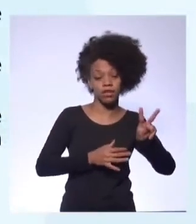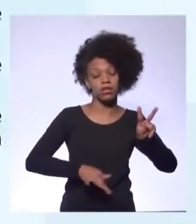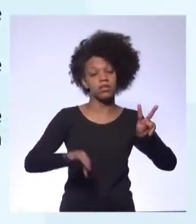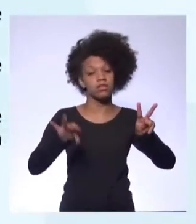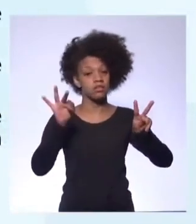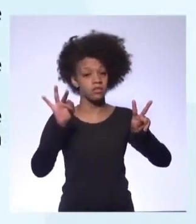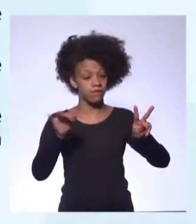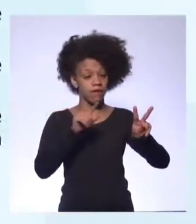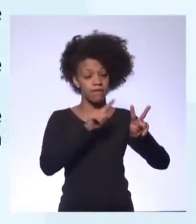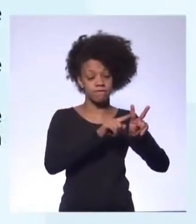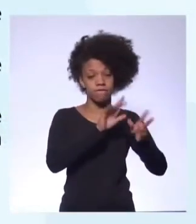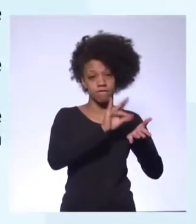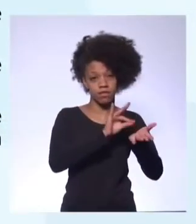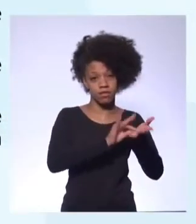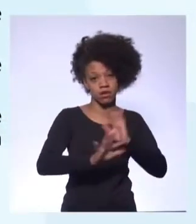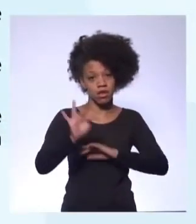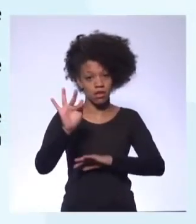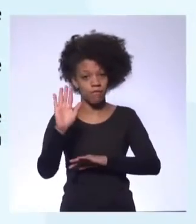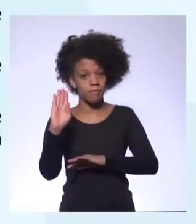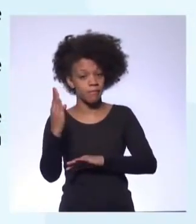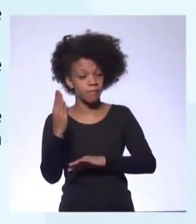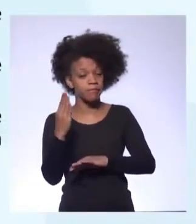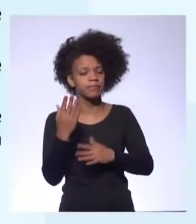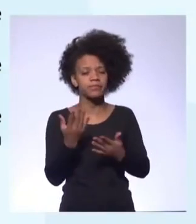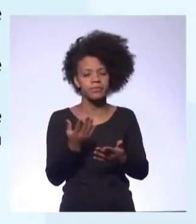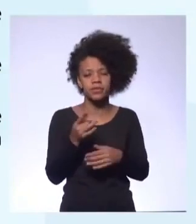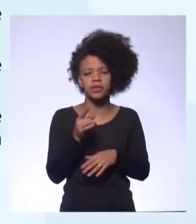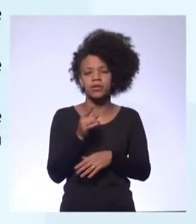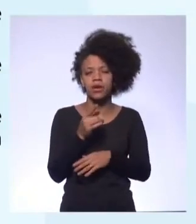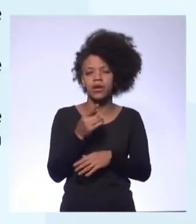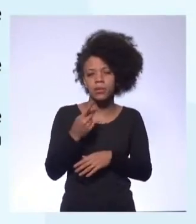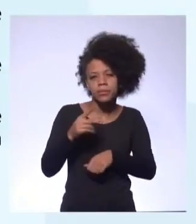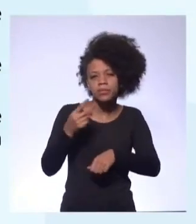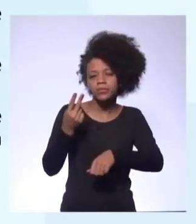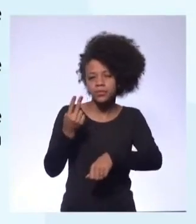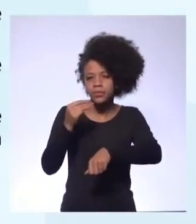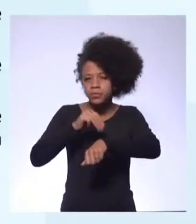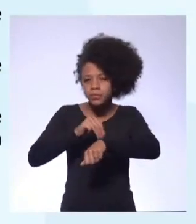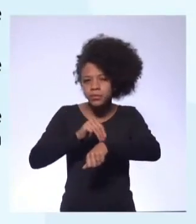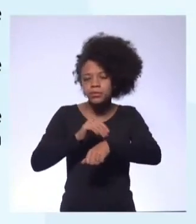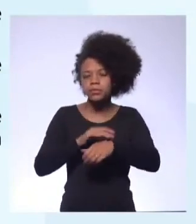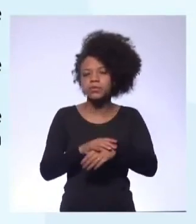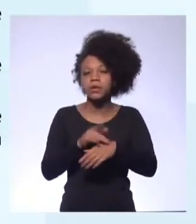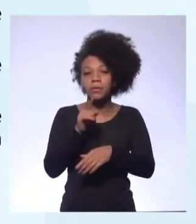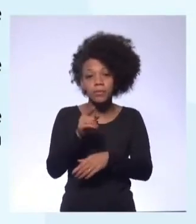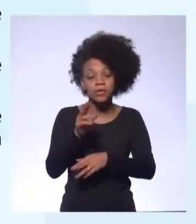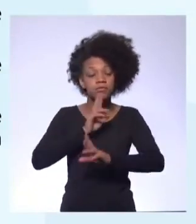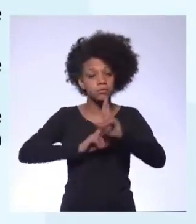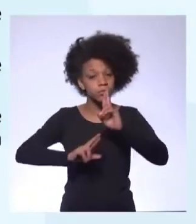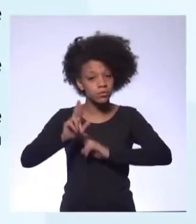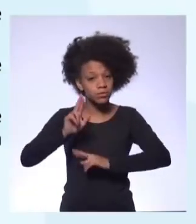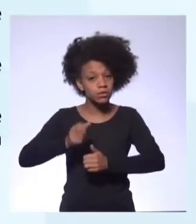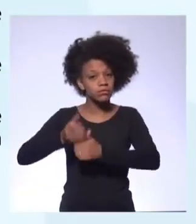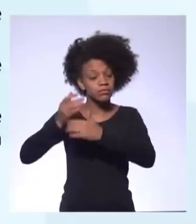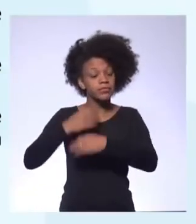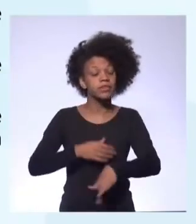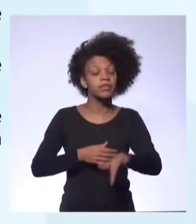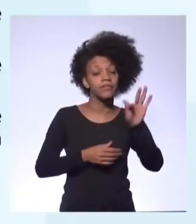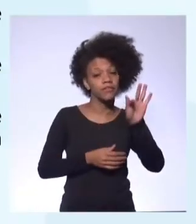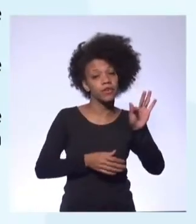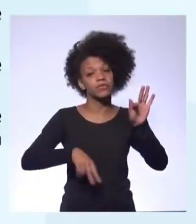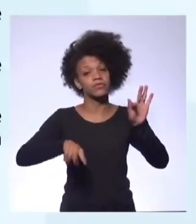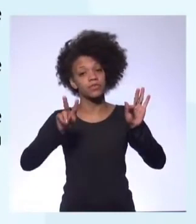e F para falso. Então, vou dar aí para vocês 2 minutinhos... para vocês fazerem esse falso e